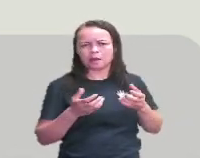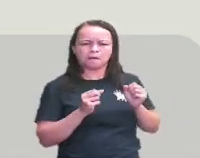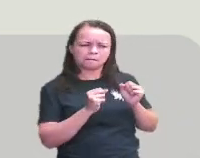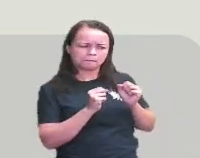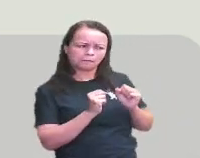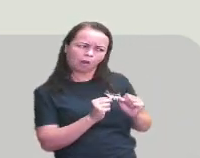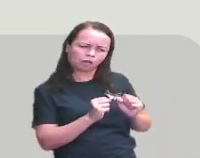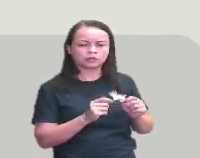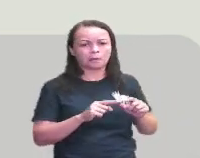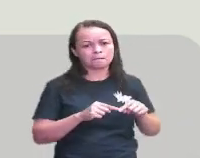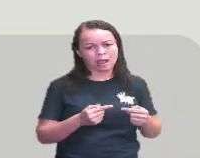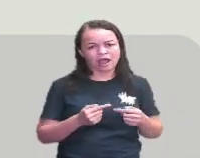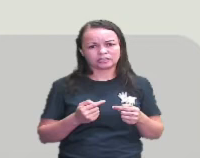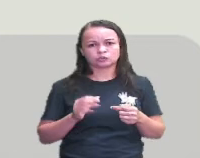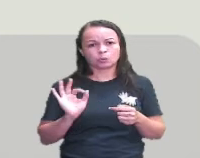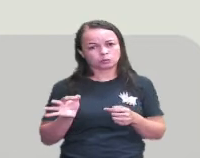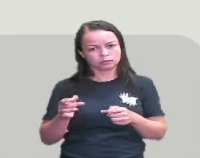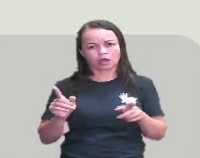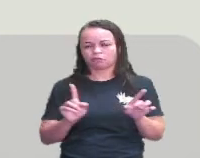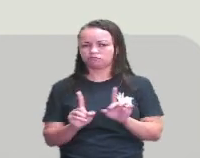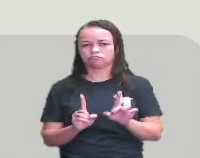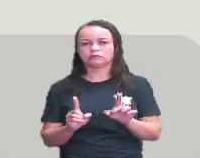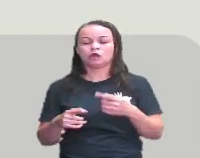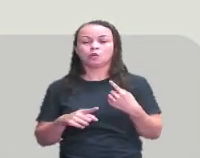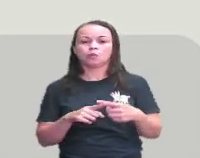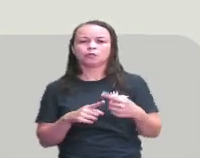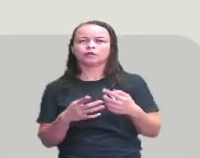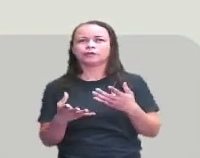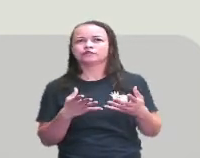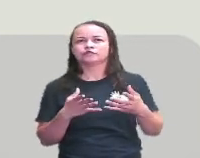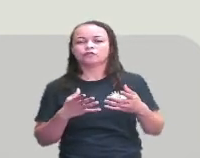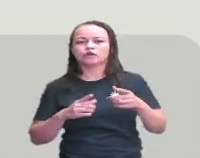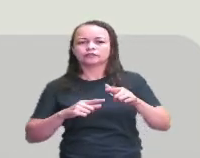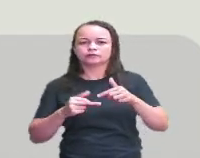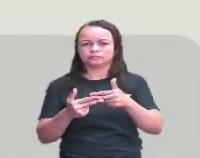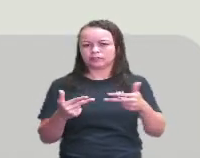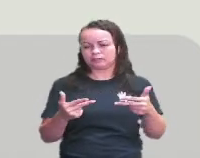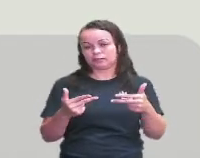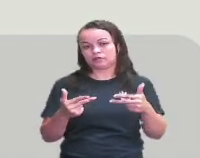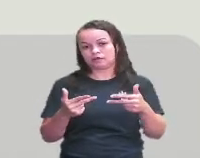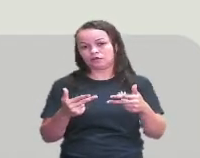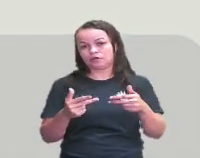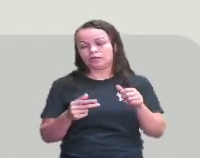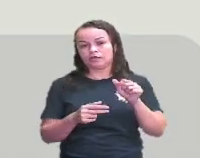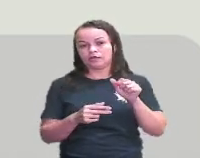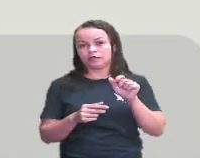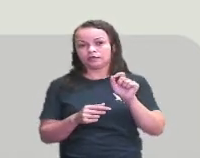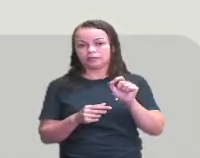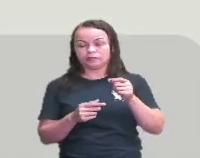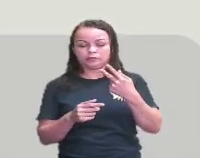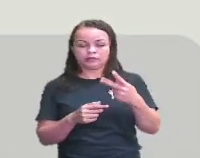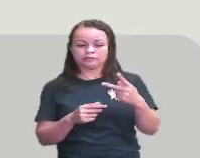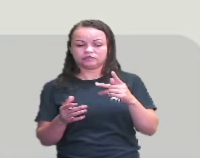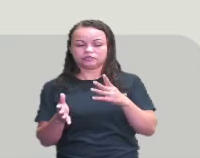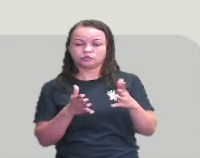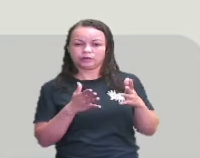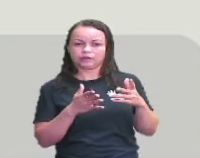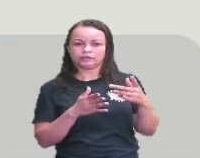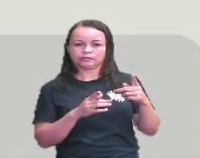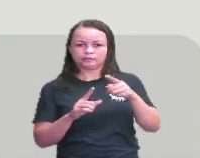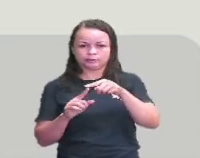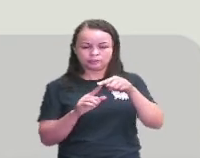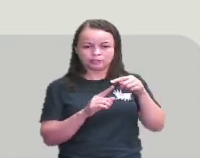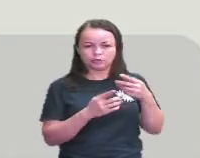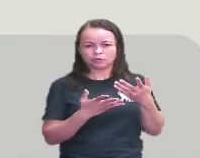Não. Imagina, a gente for aquecer um material que não é feito para este tipo. Imagina a quantidade de